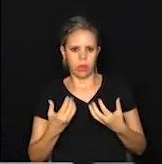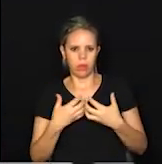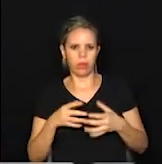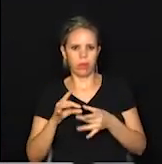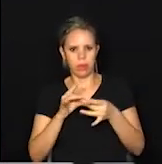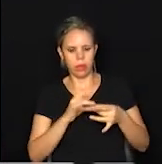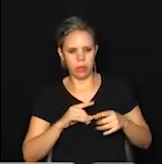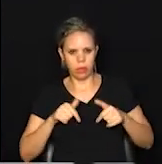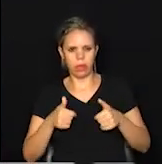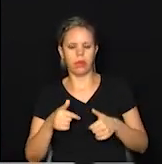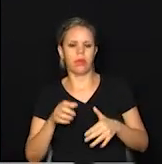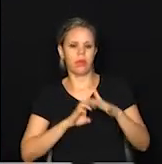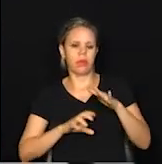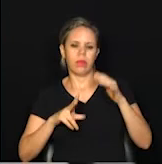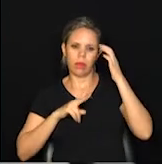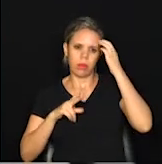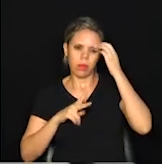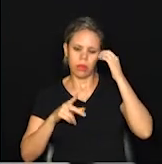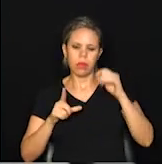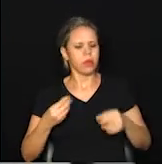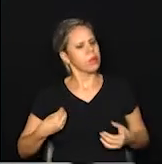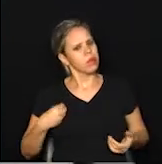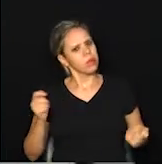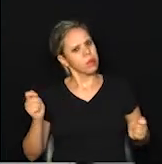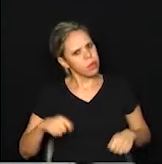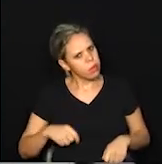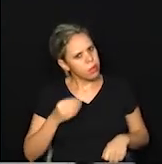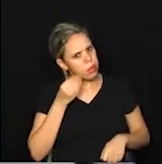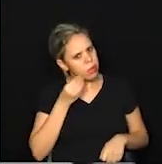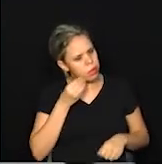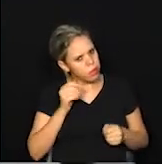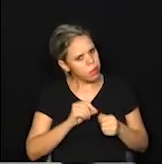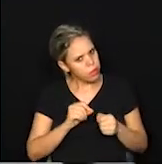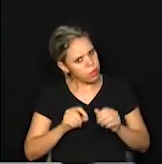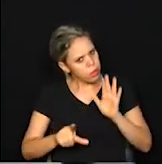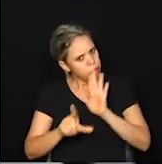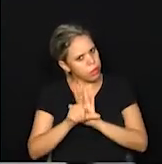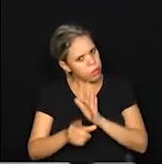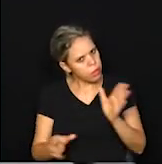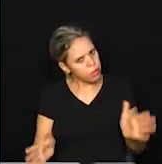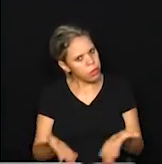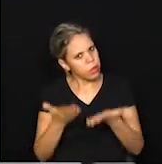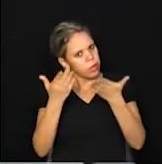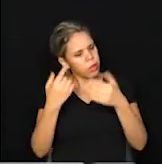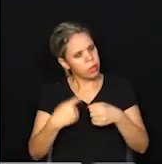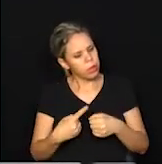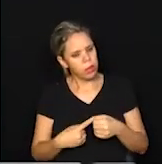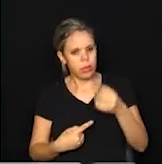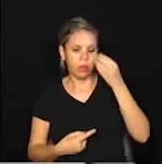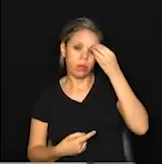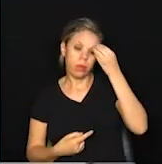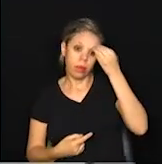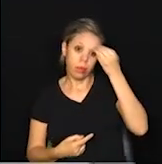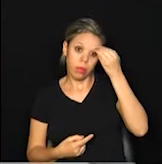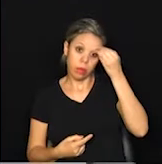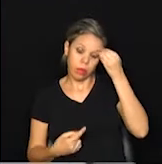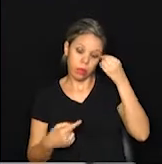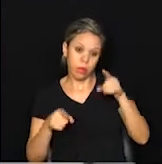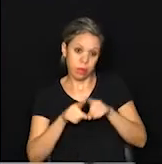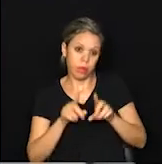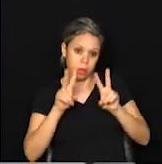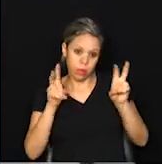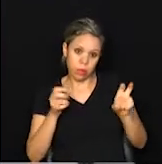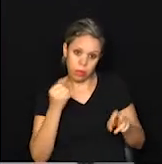com a iniciativa privada, existe a possibilidade de fazer uma lei de incentivo municipal? É também um